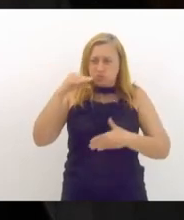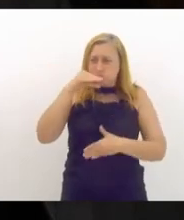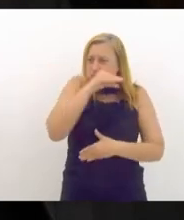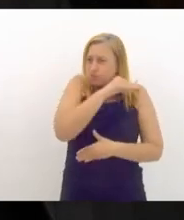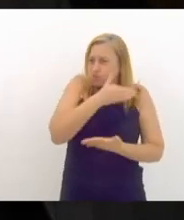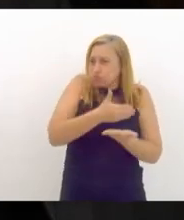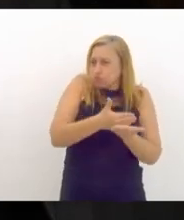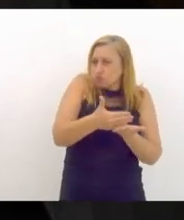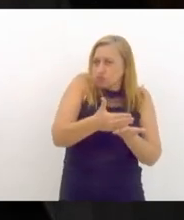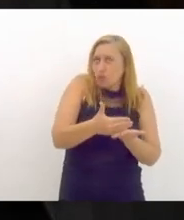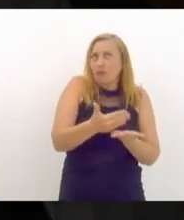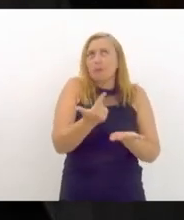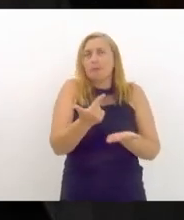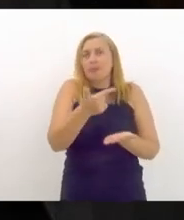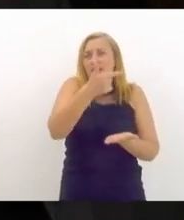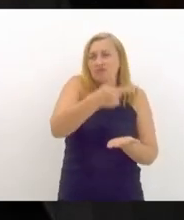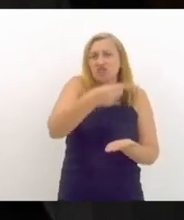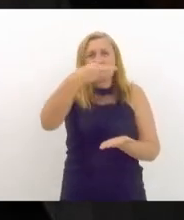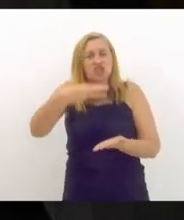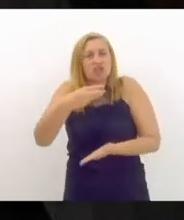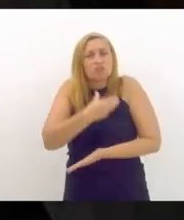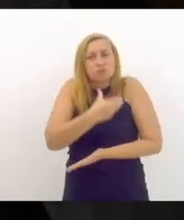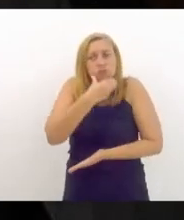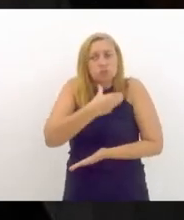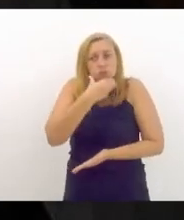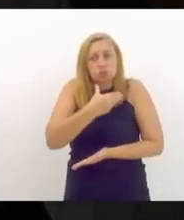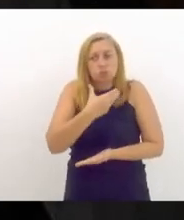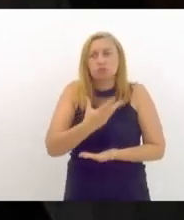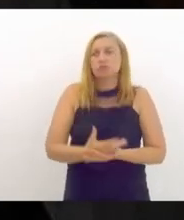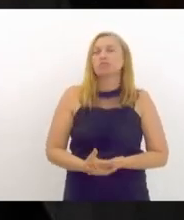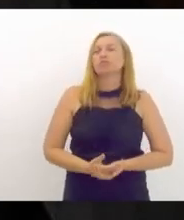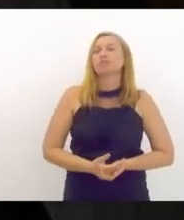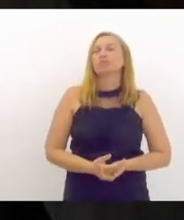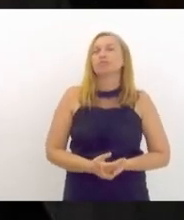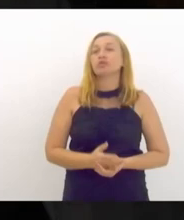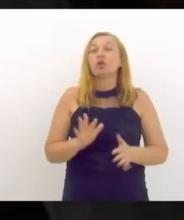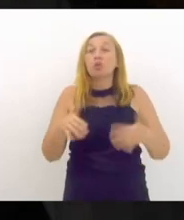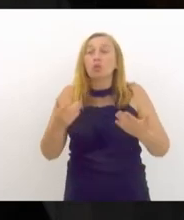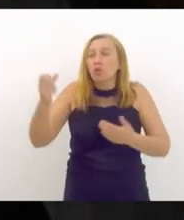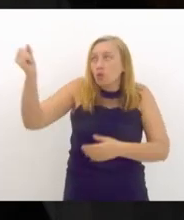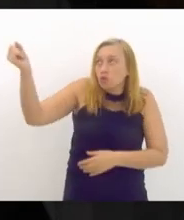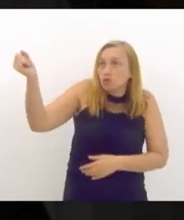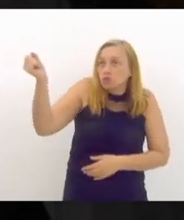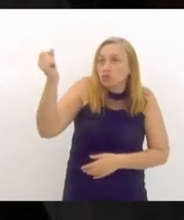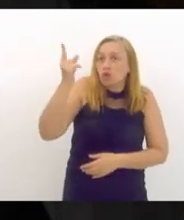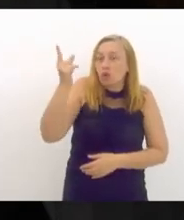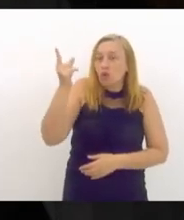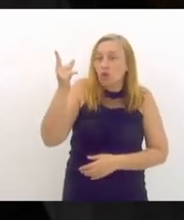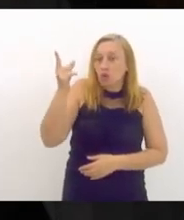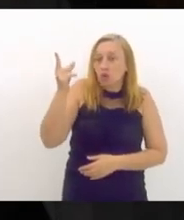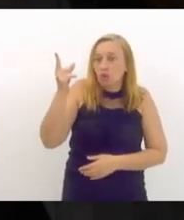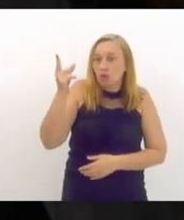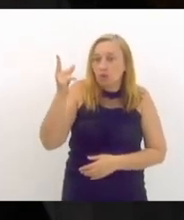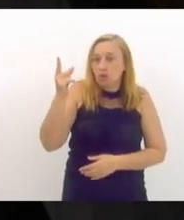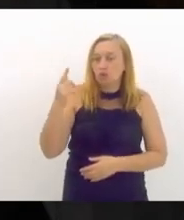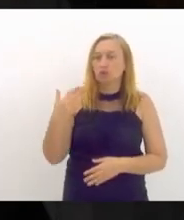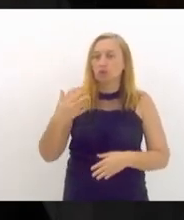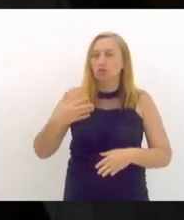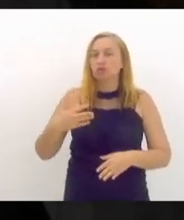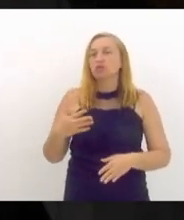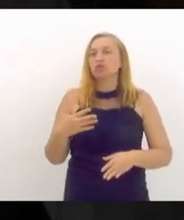começou em 23 de dezembro, quando o sol entrou no signo de